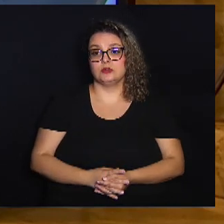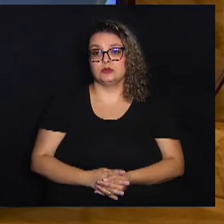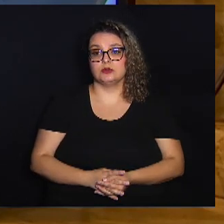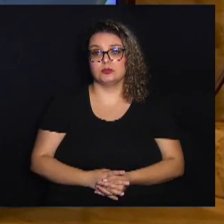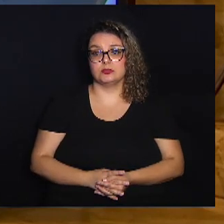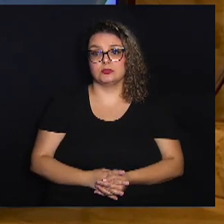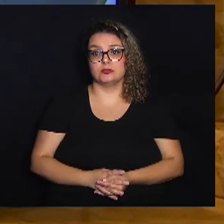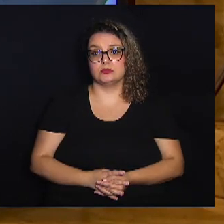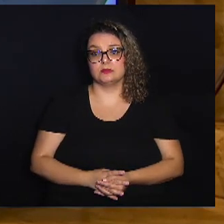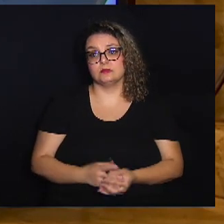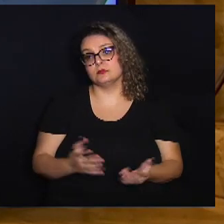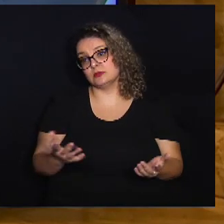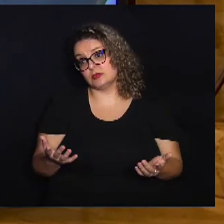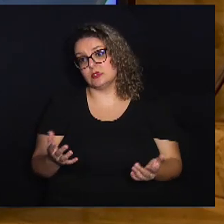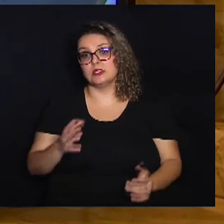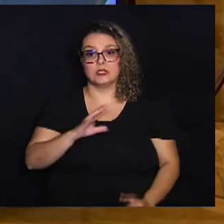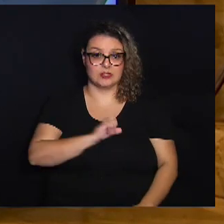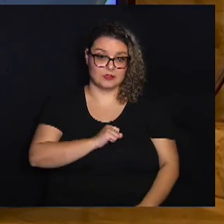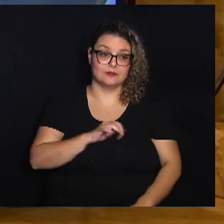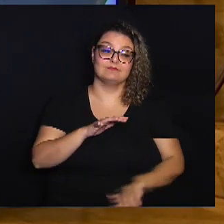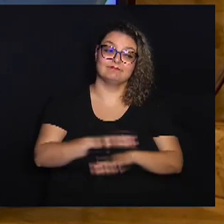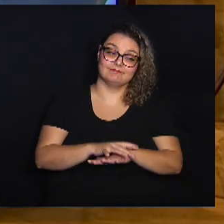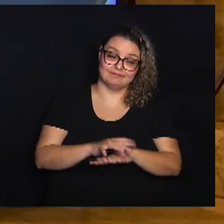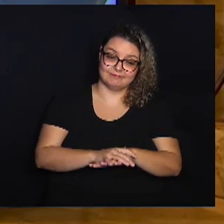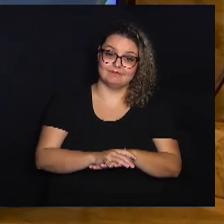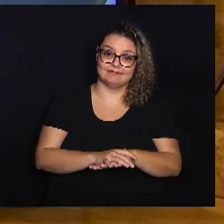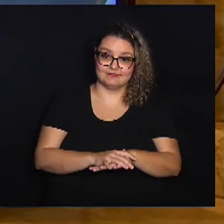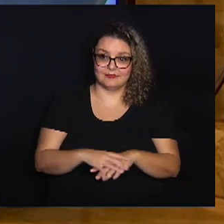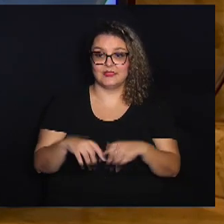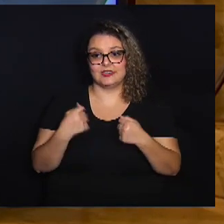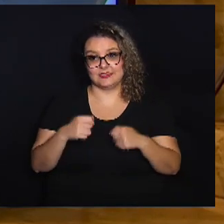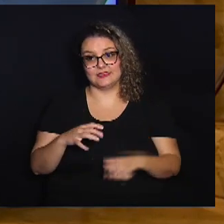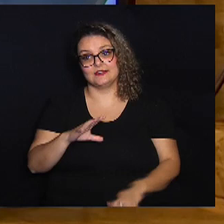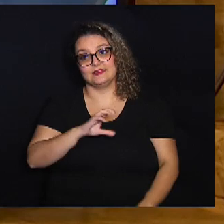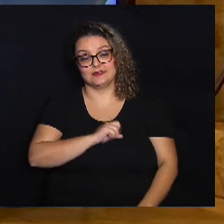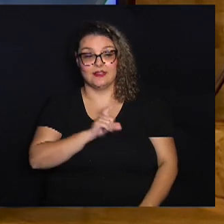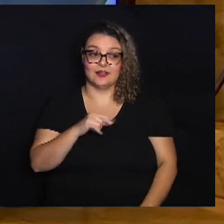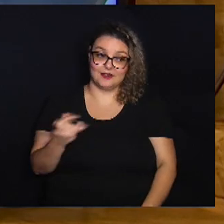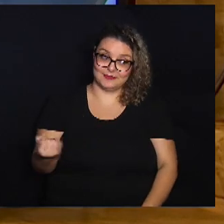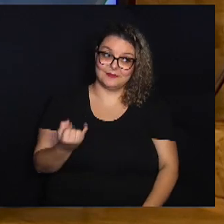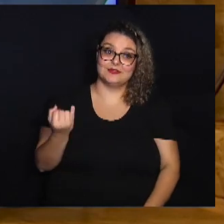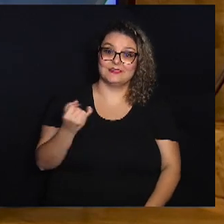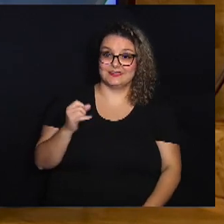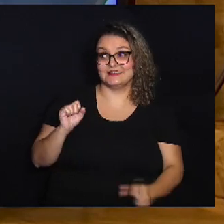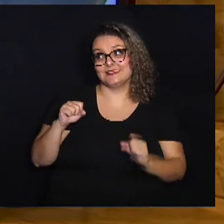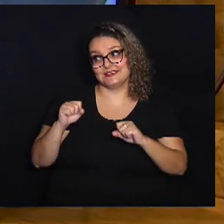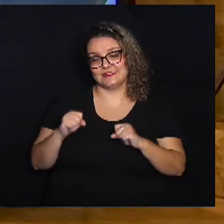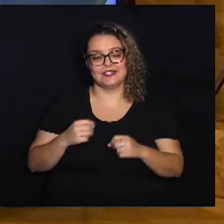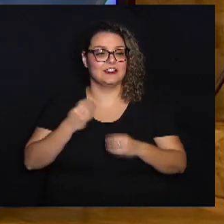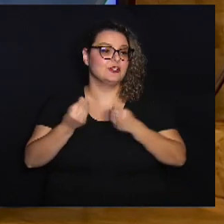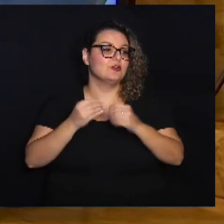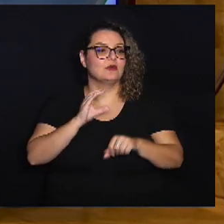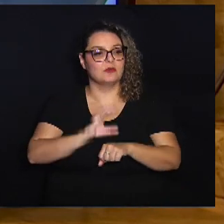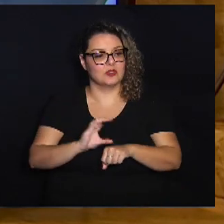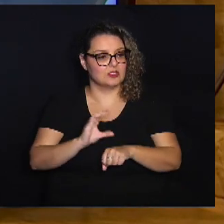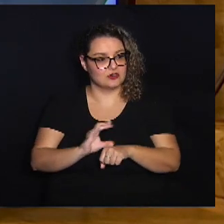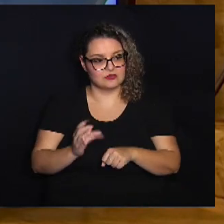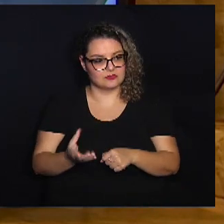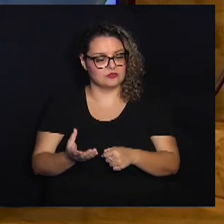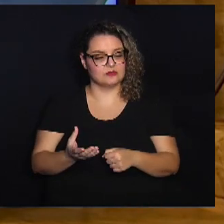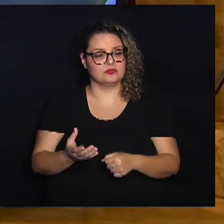e assim, gostar da matemática. Tem que... Isso é fundamental. Né? Como é o curso